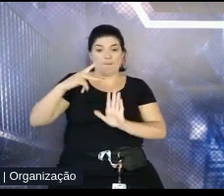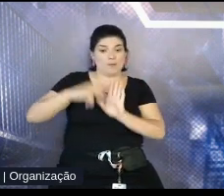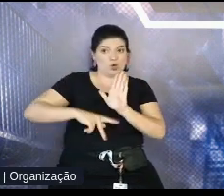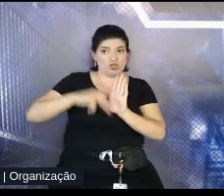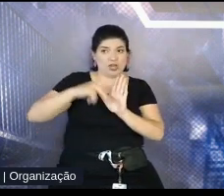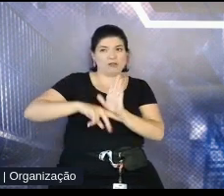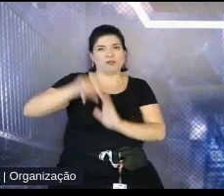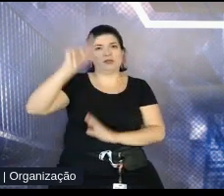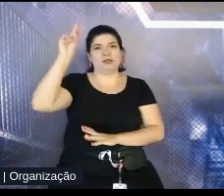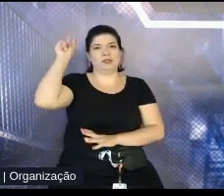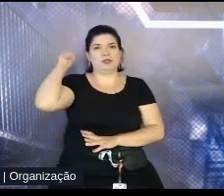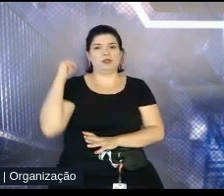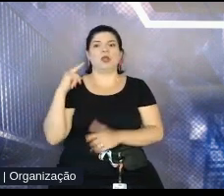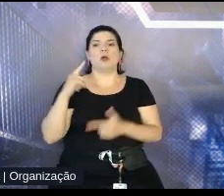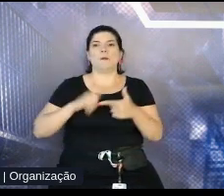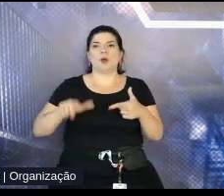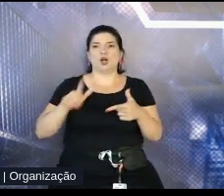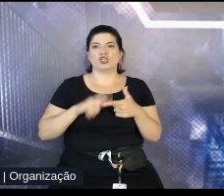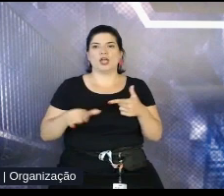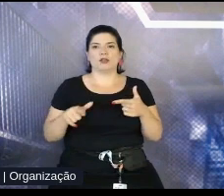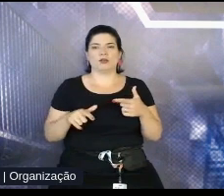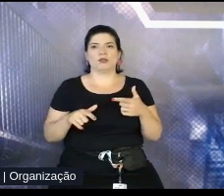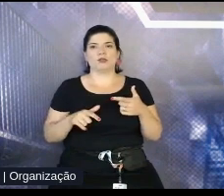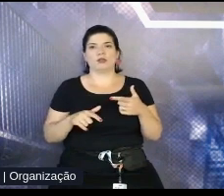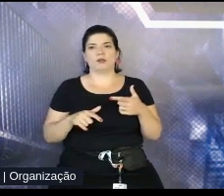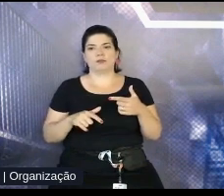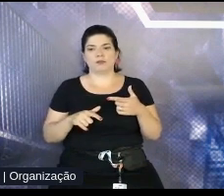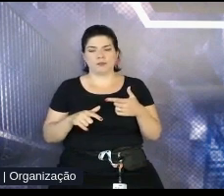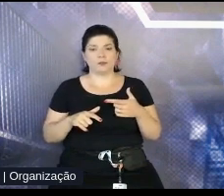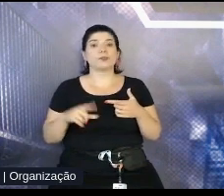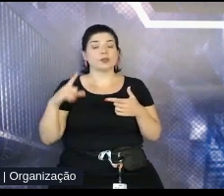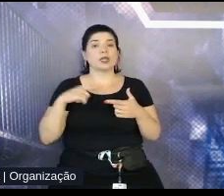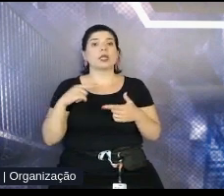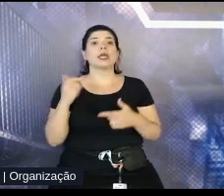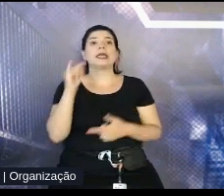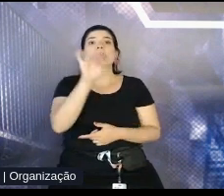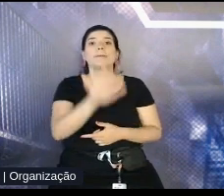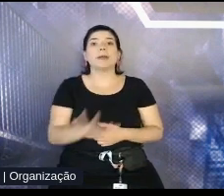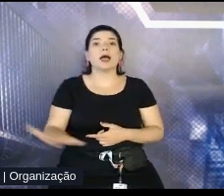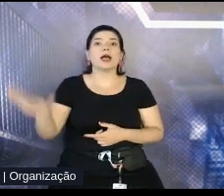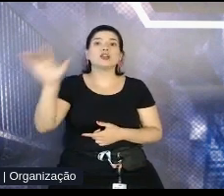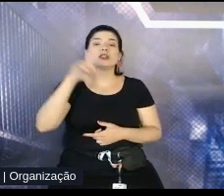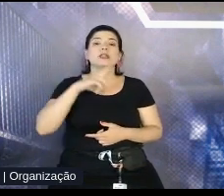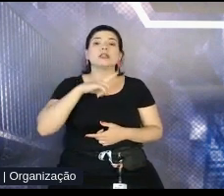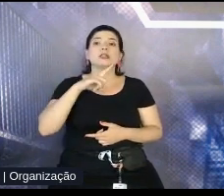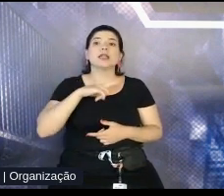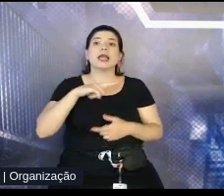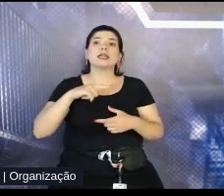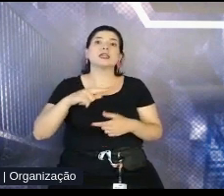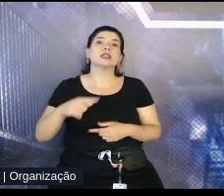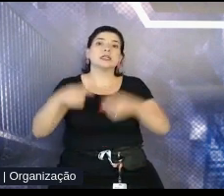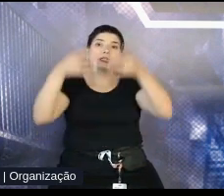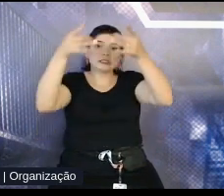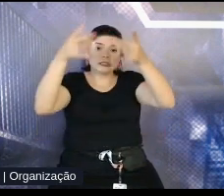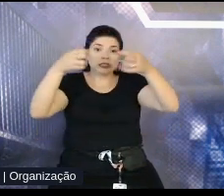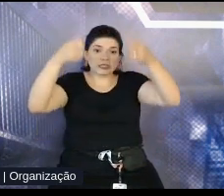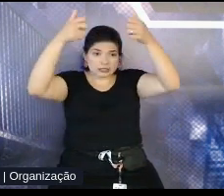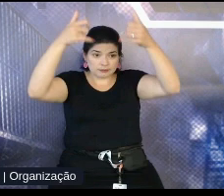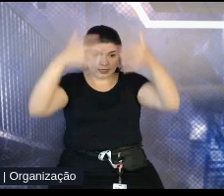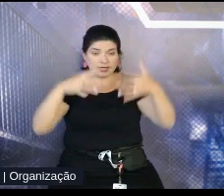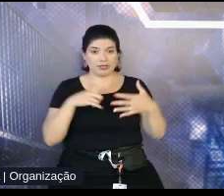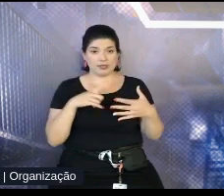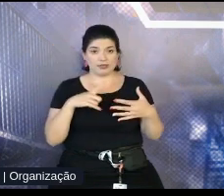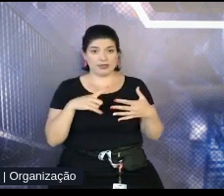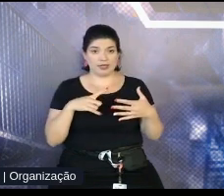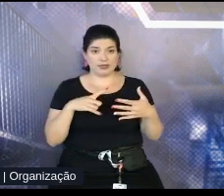esses projetos legados, tá verificando essas imagens e gerando descrições para essas imagens, já gerando textos